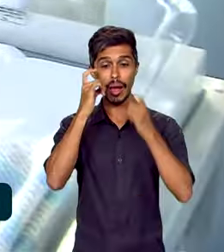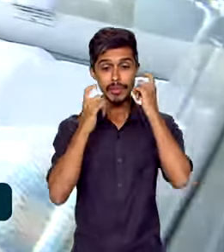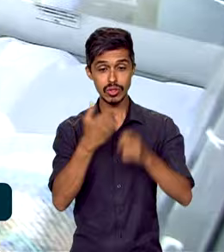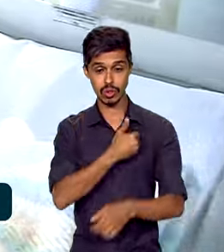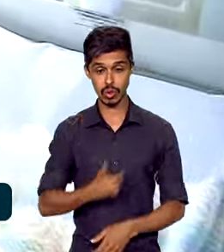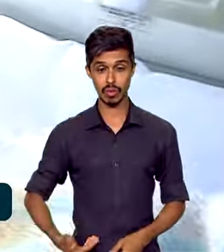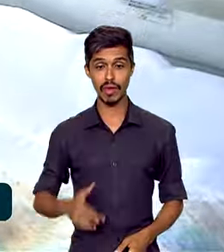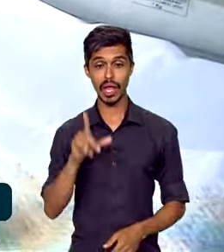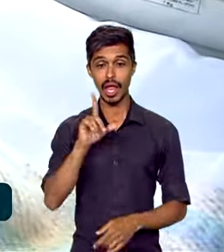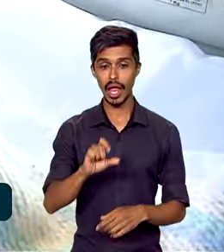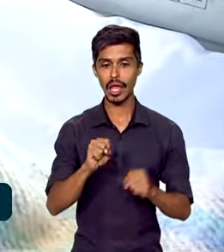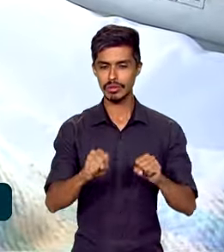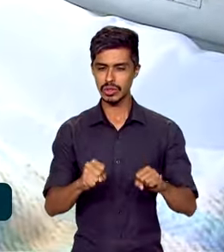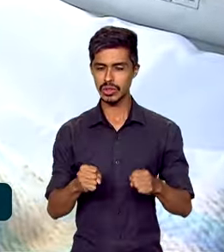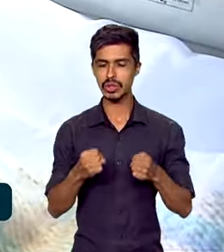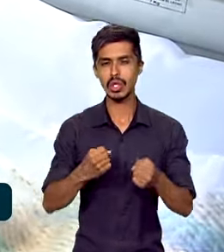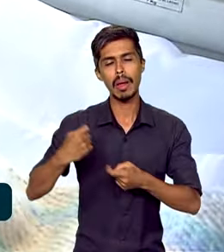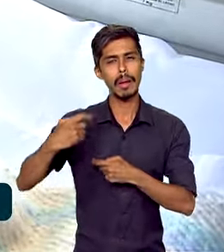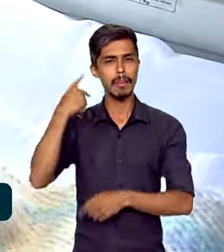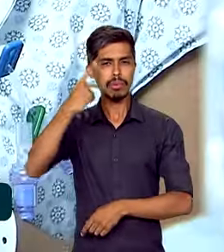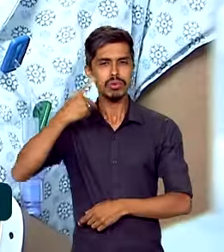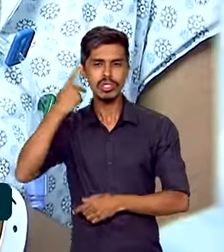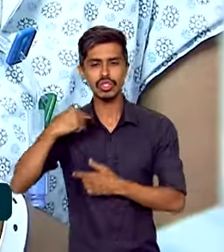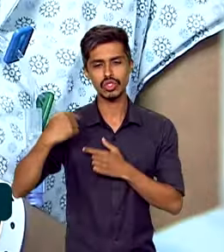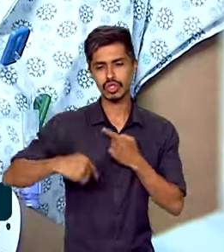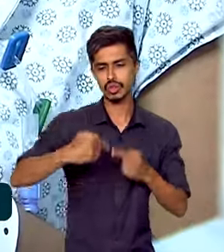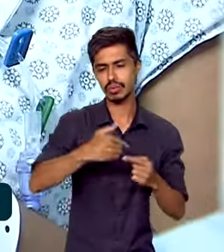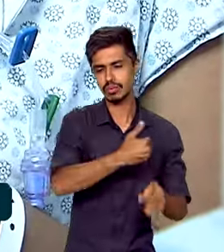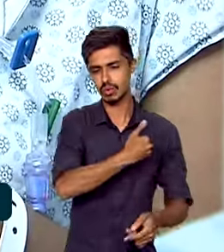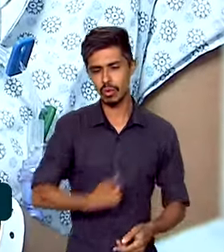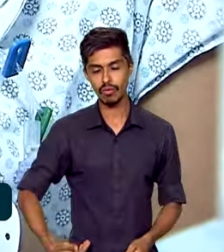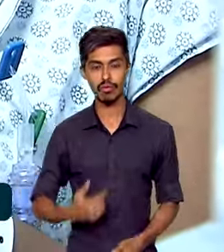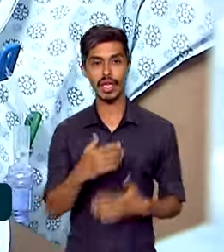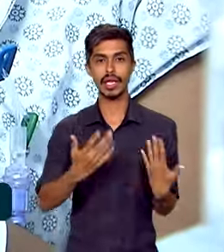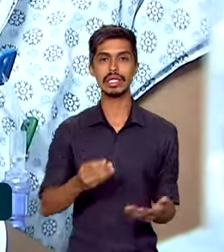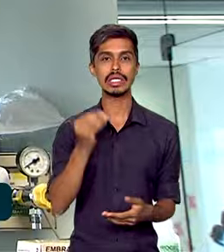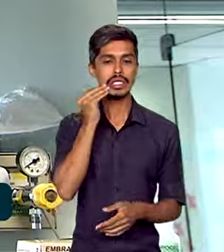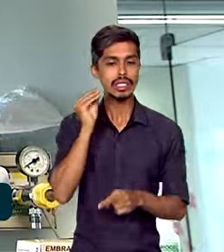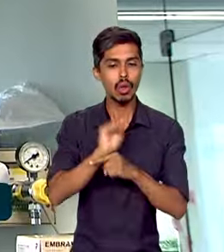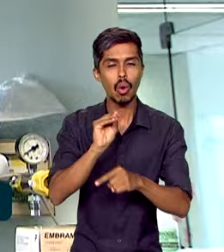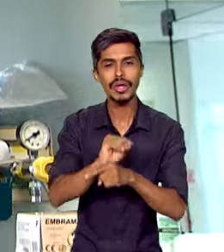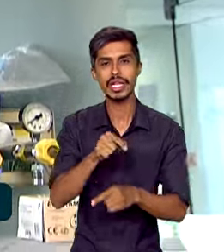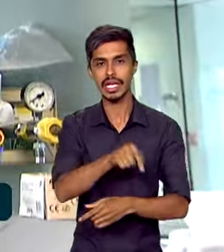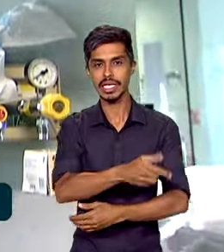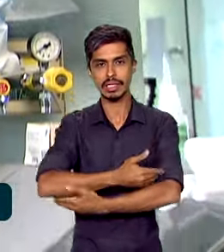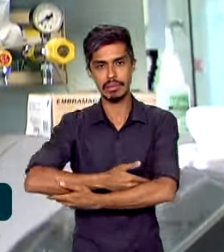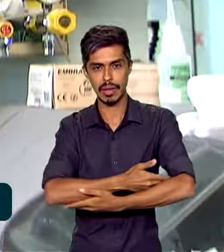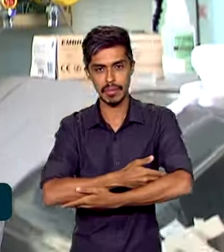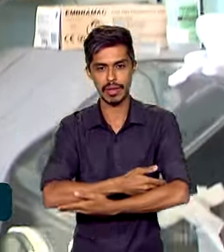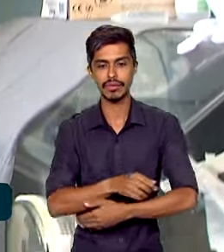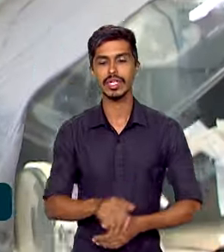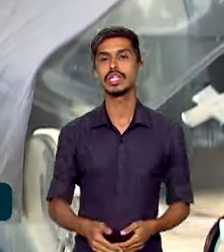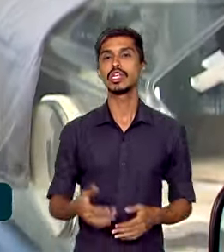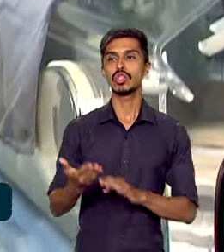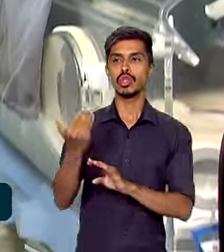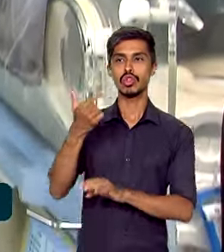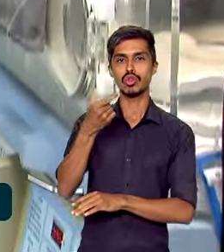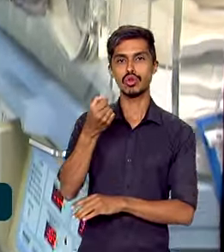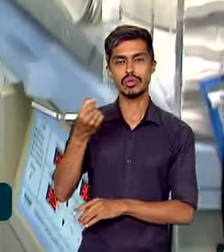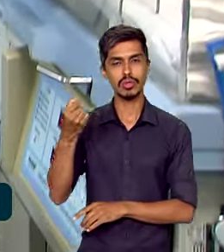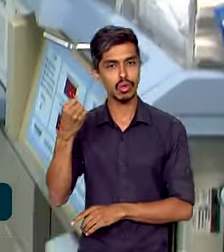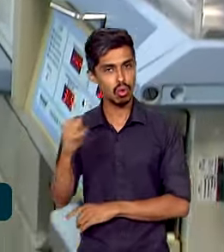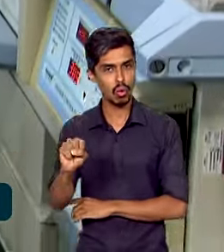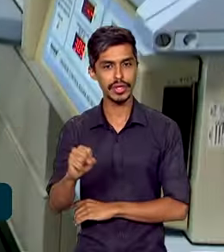governo é desenvolver políticas públicas de cuidados com esses recém-nascidos desde 2008 o